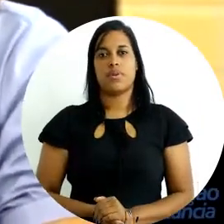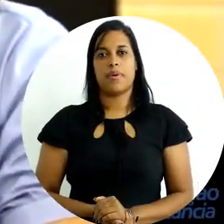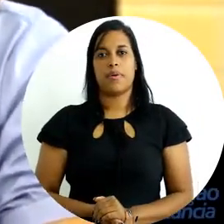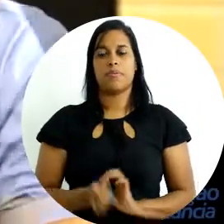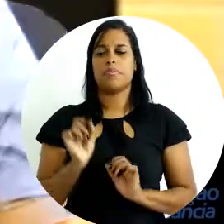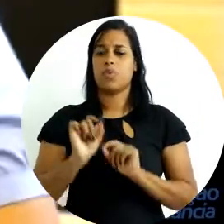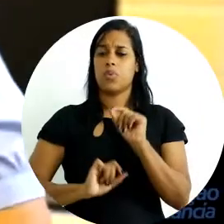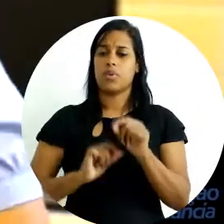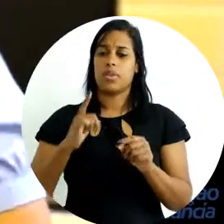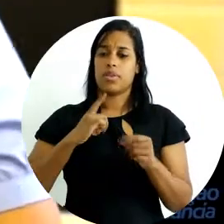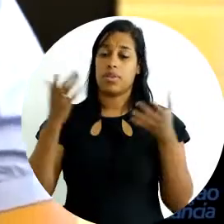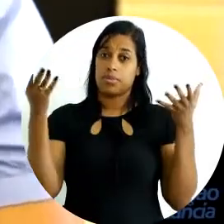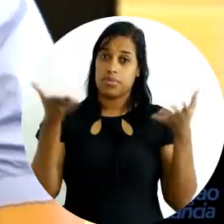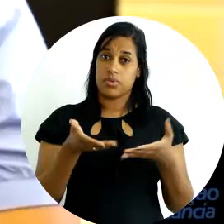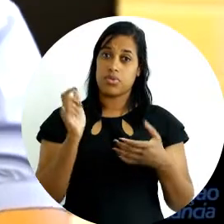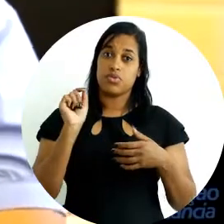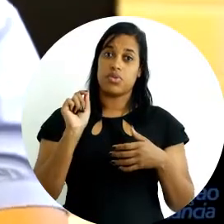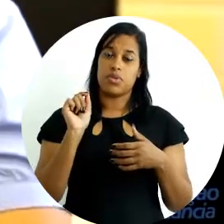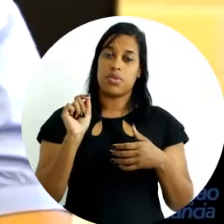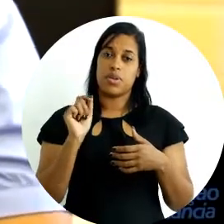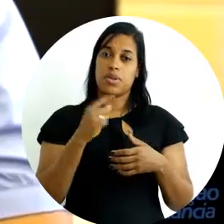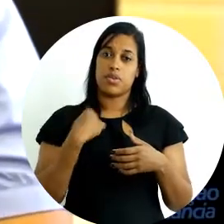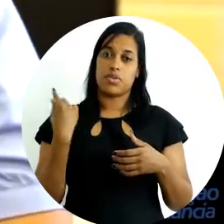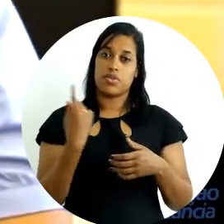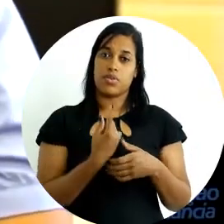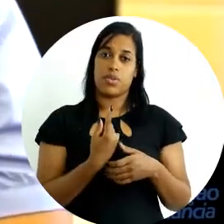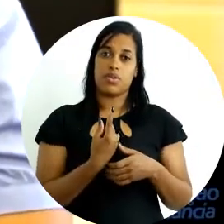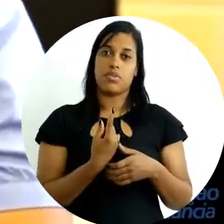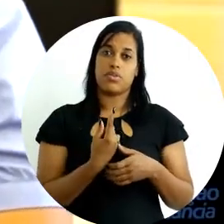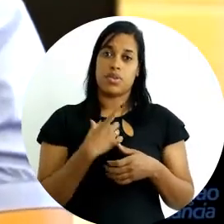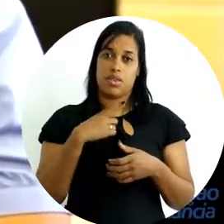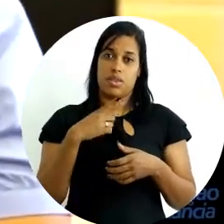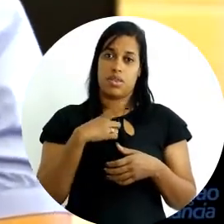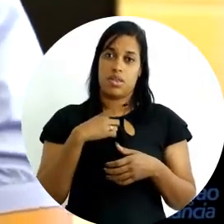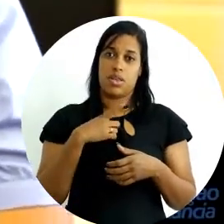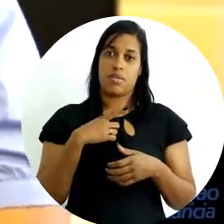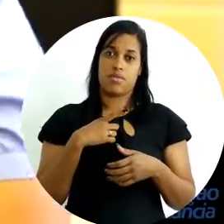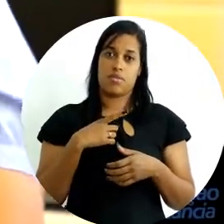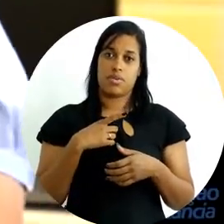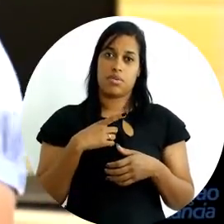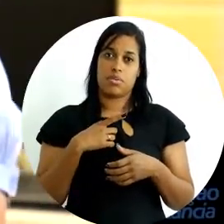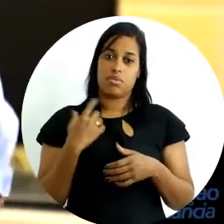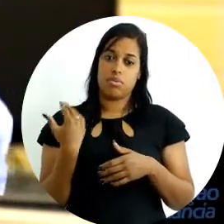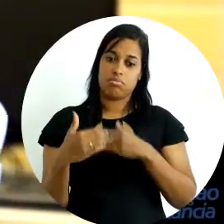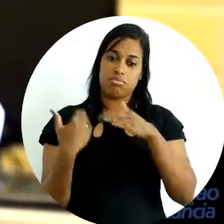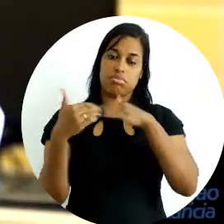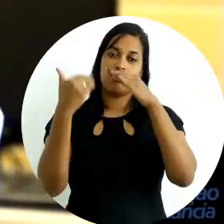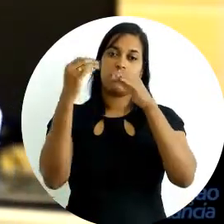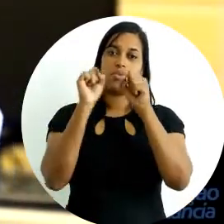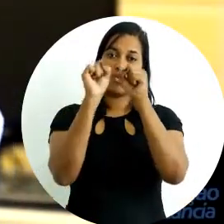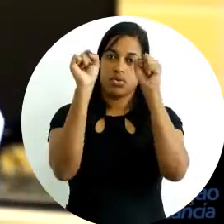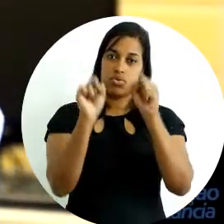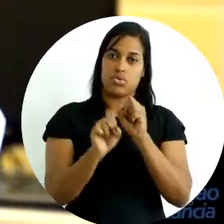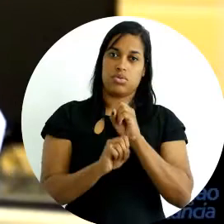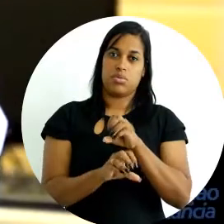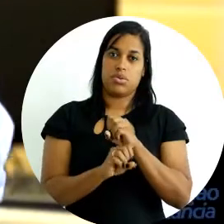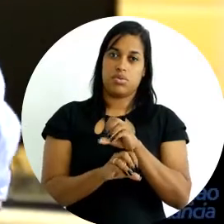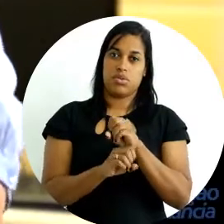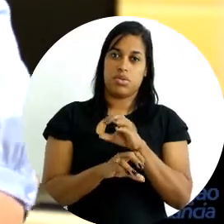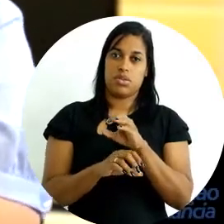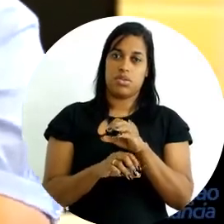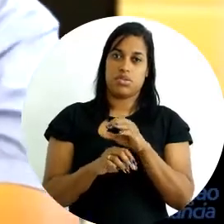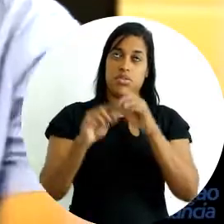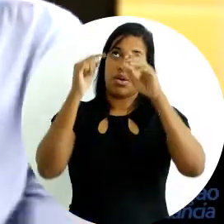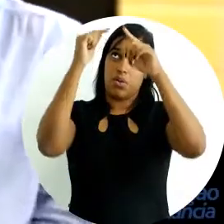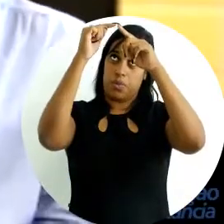secundários. O que temos nesse momento é que houve uma construção de um sistema educacional